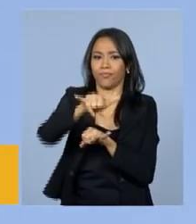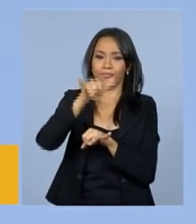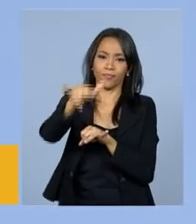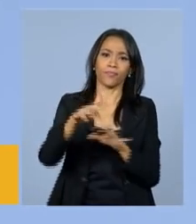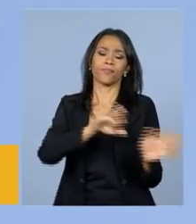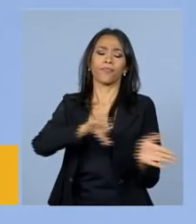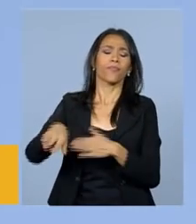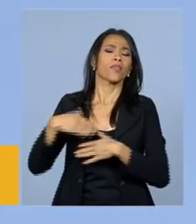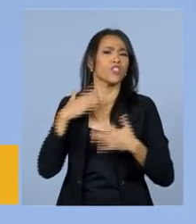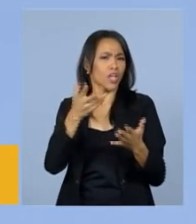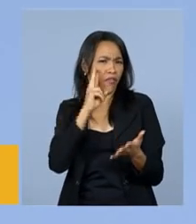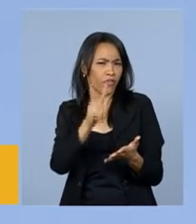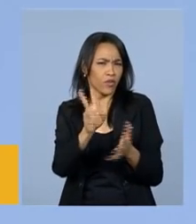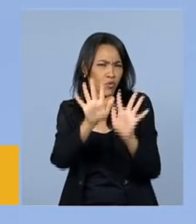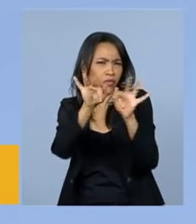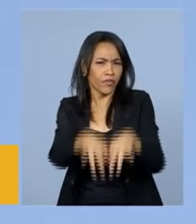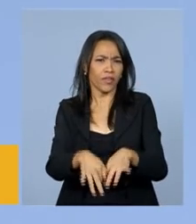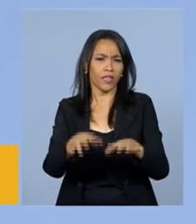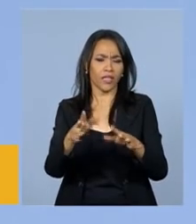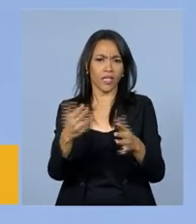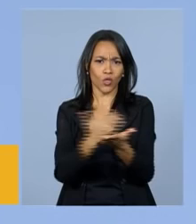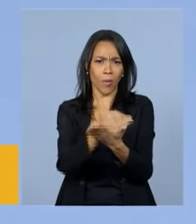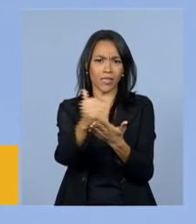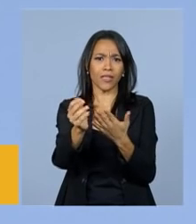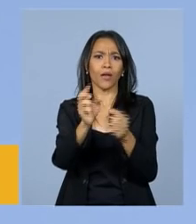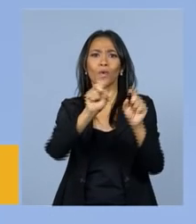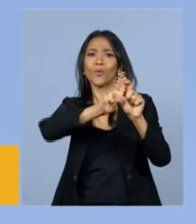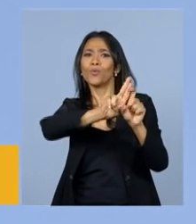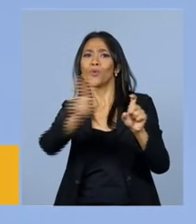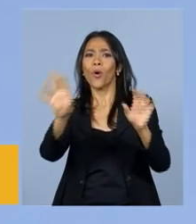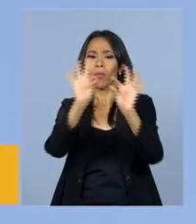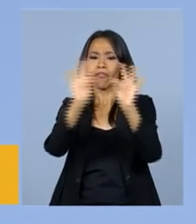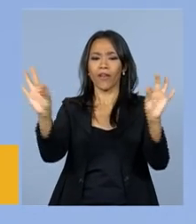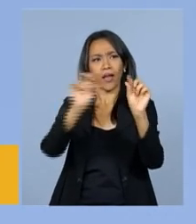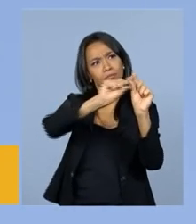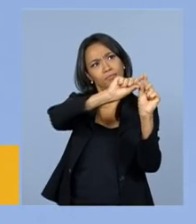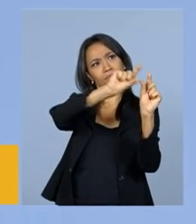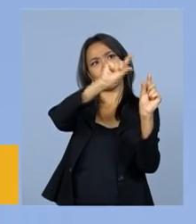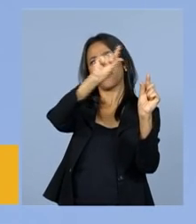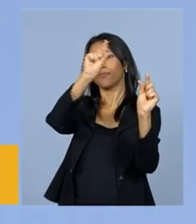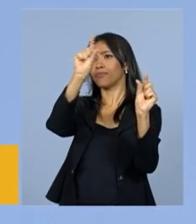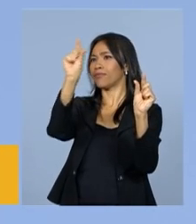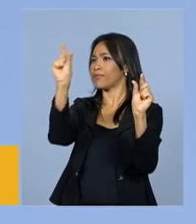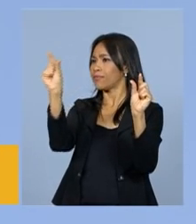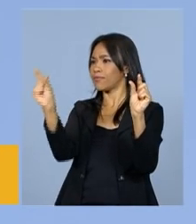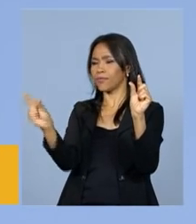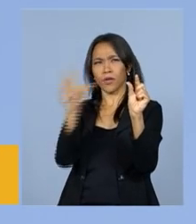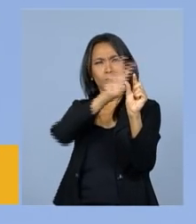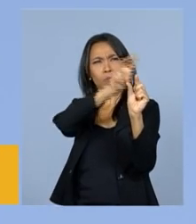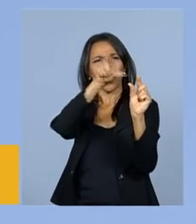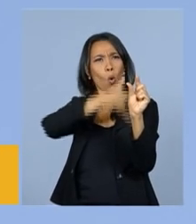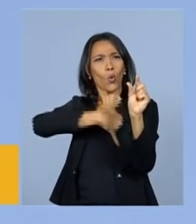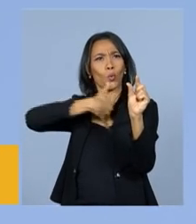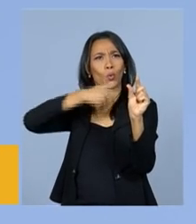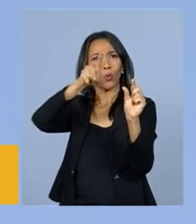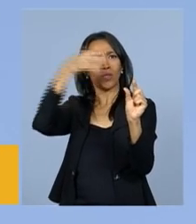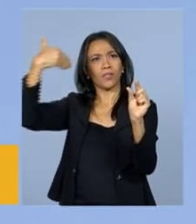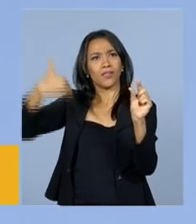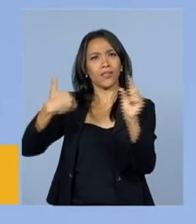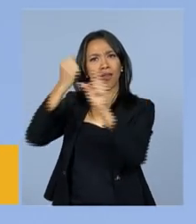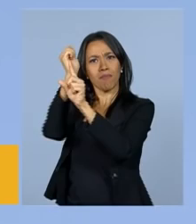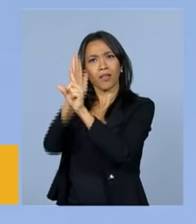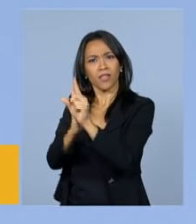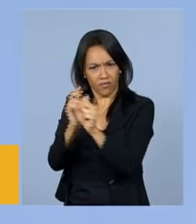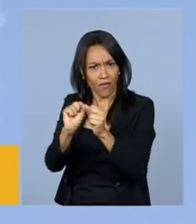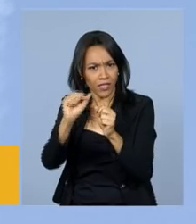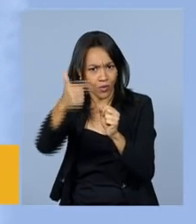no encerramento do desfile que eles formaram aquela frase que era novidade, o senhor comentou no início da nossa transmissão, o orgulho de ser brasileiro. Eles vão fazer de novo essa